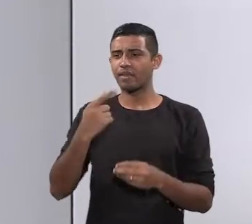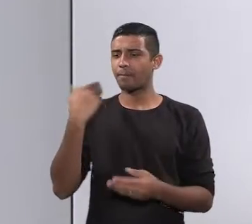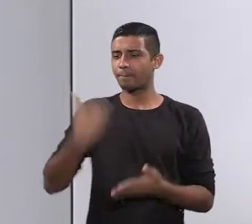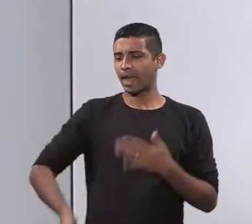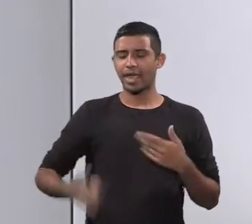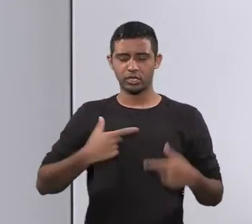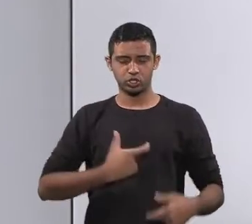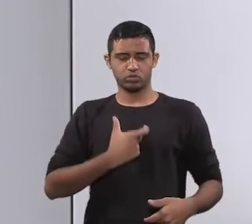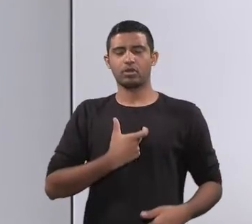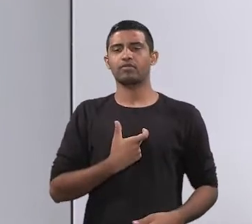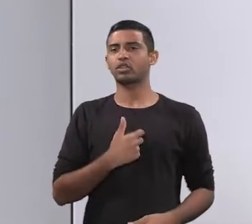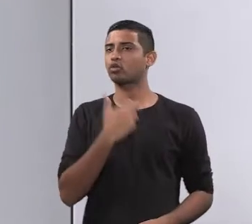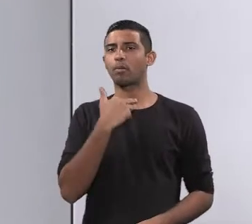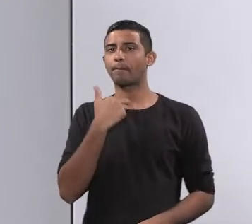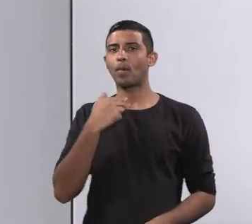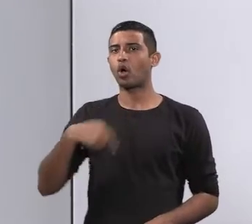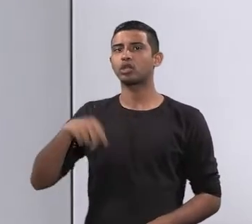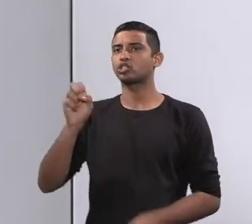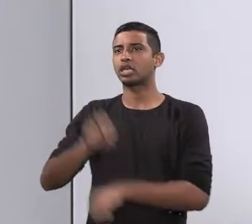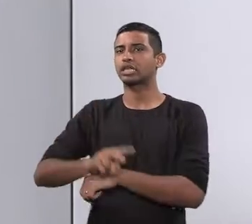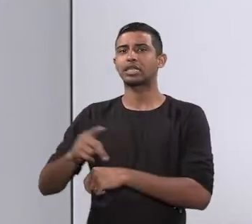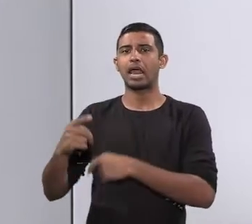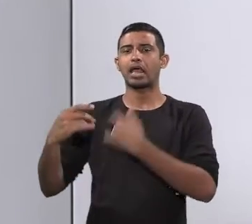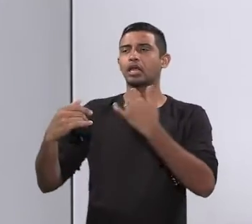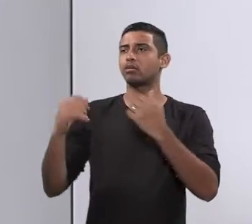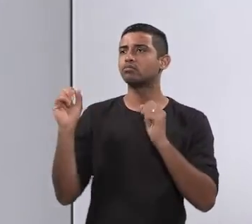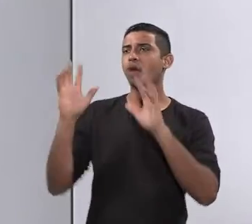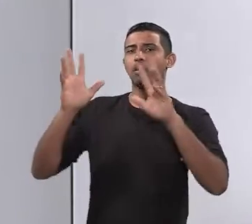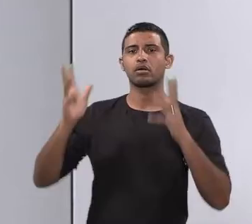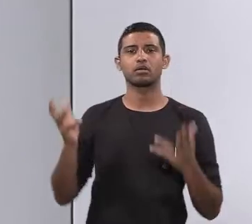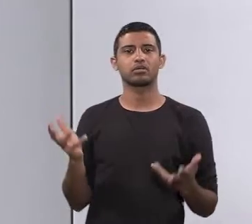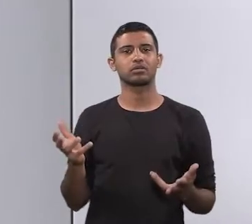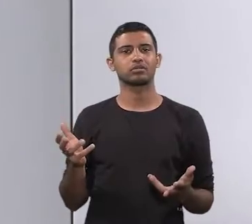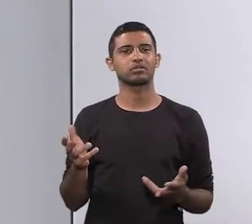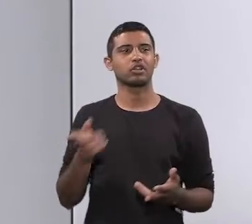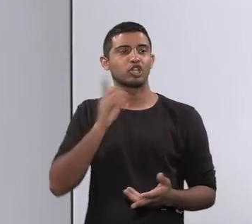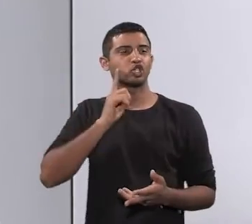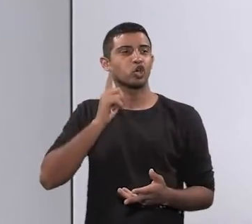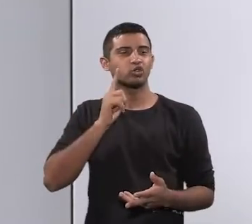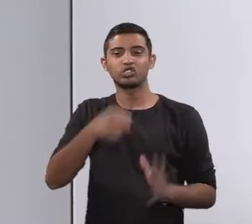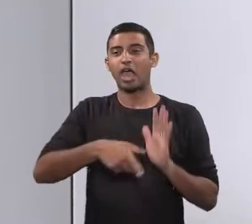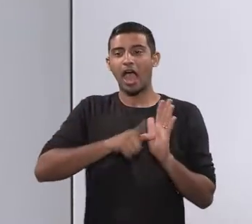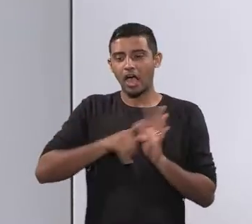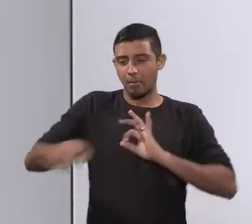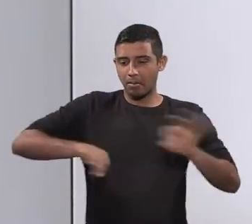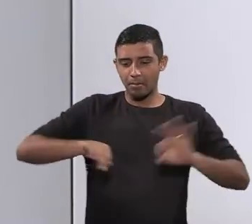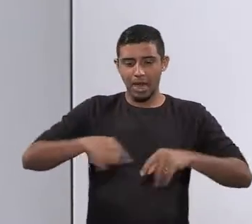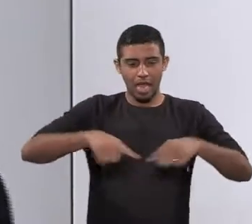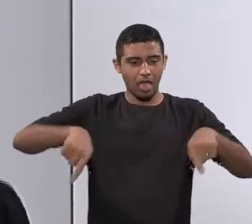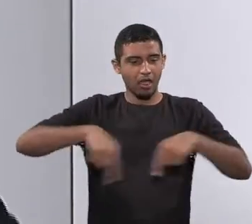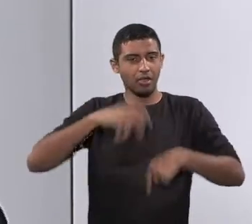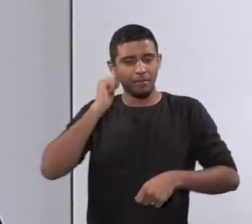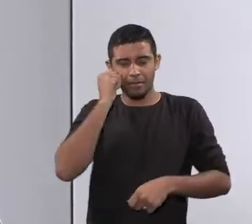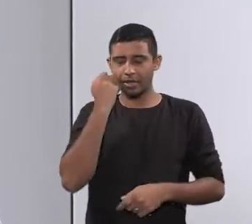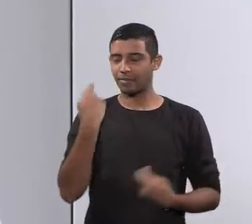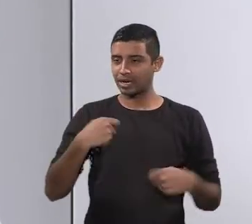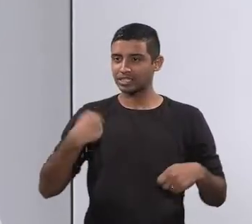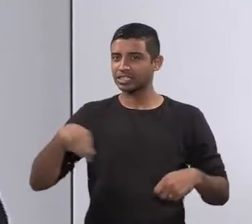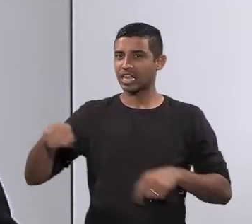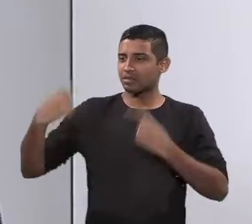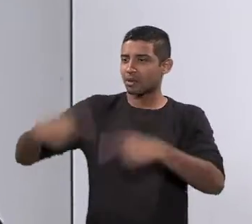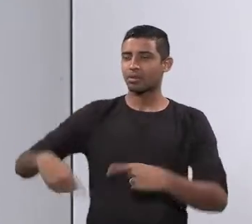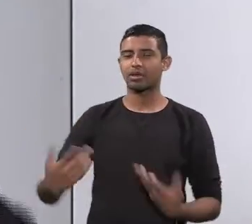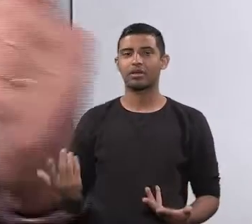crachá se perde e você não joga. Então, em todos os dias, nós passávamos e falávamos, eles tinham que deixar o quarto arrumado. Cria o hábito. Para